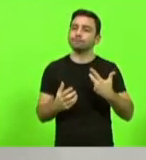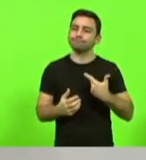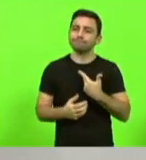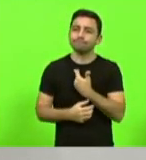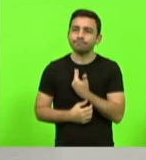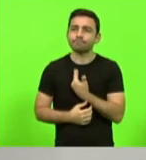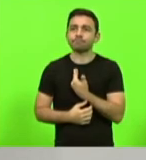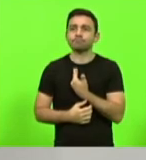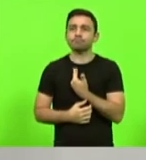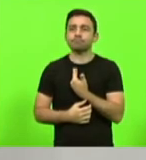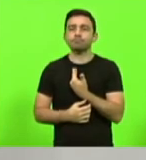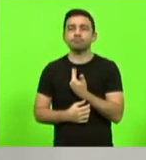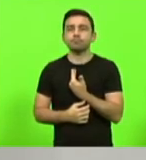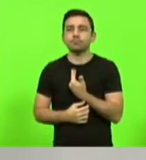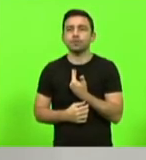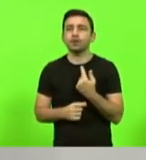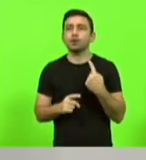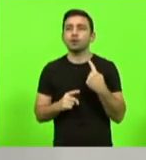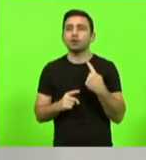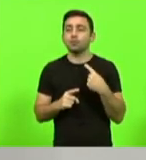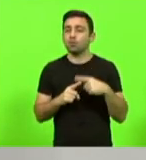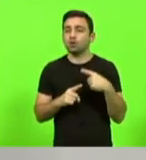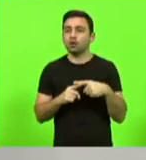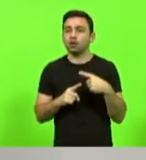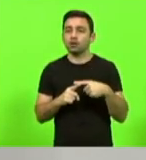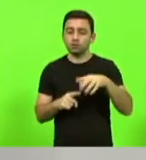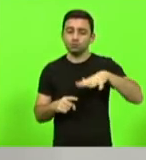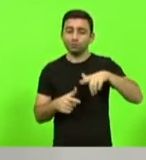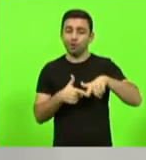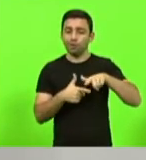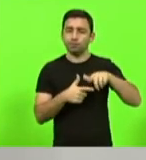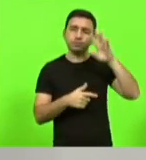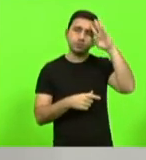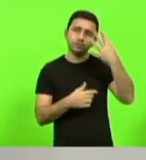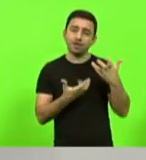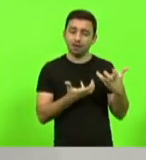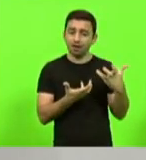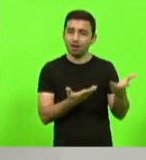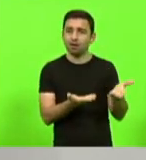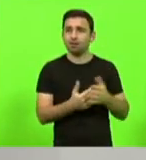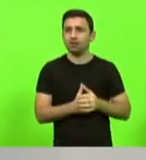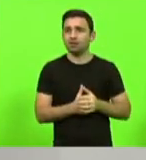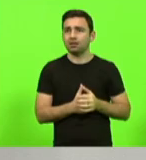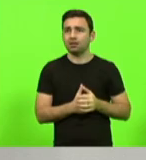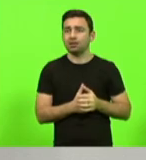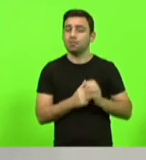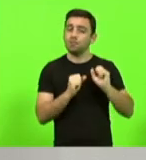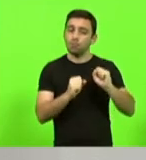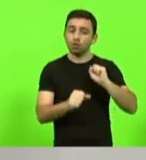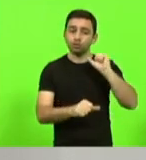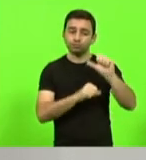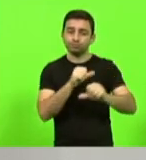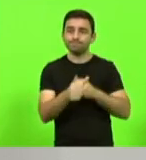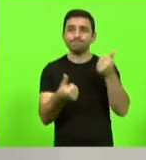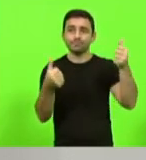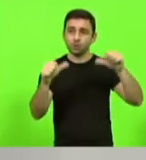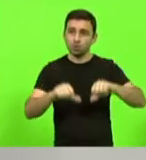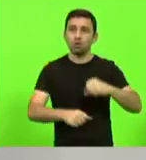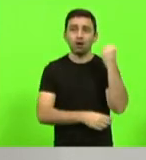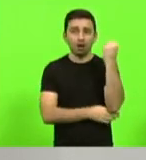cirurgias para que seus problemas sejam resolvidos e não se transformem em algo ainda mais